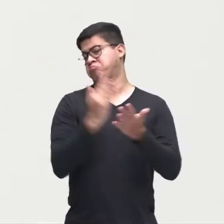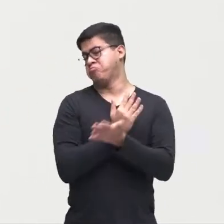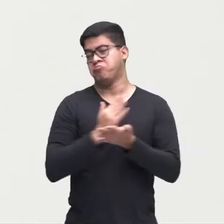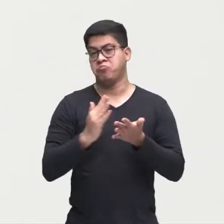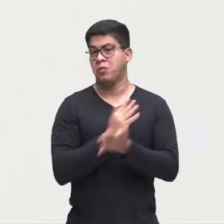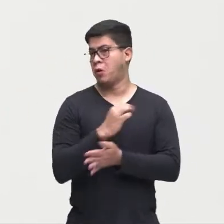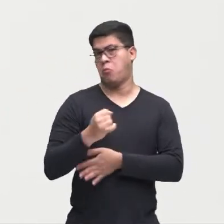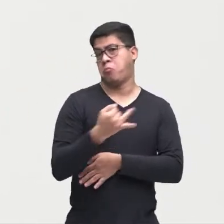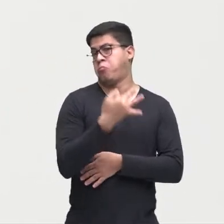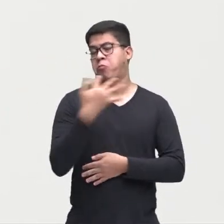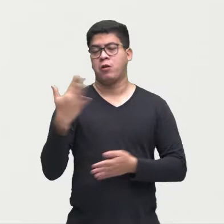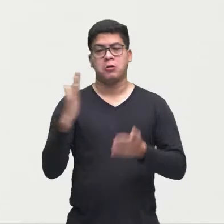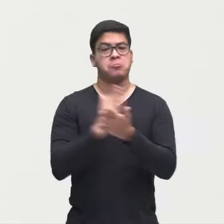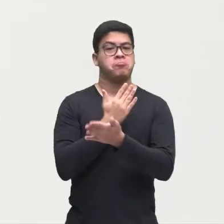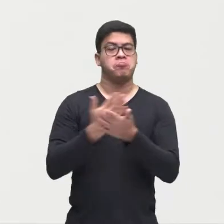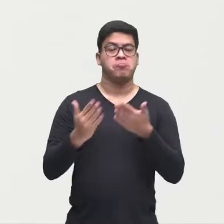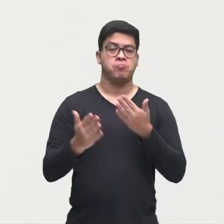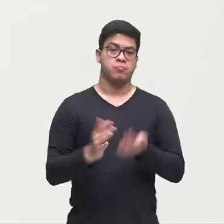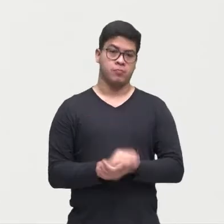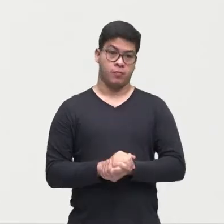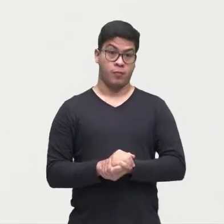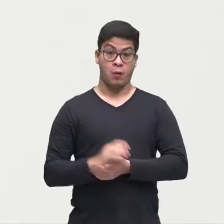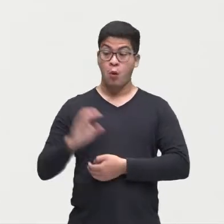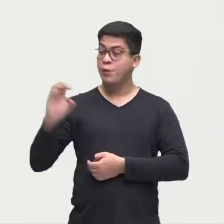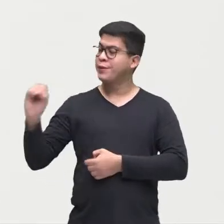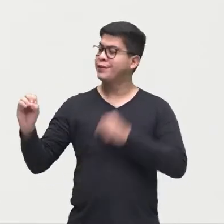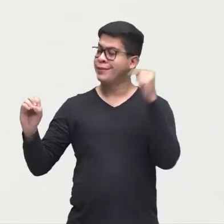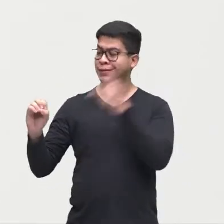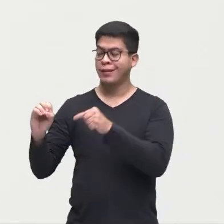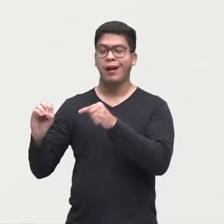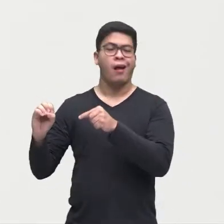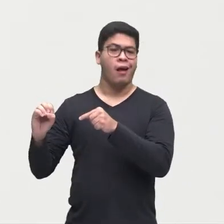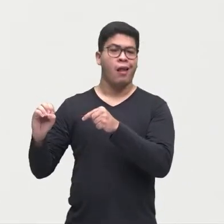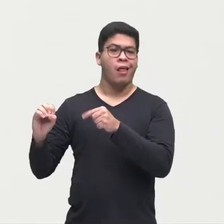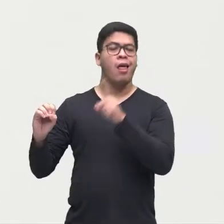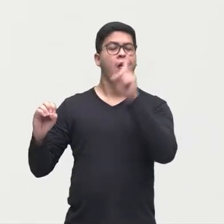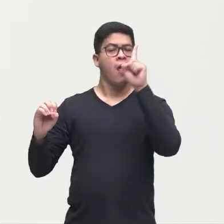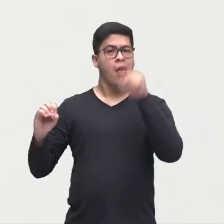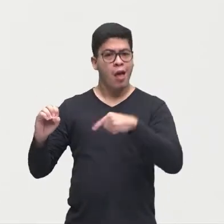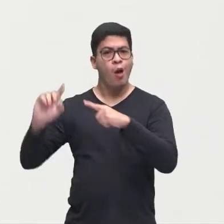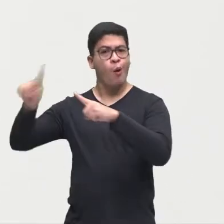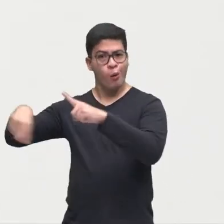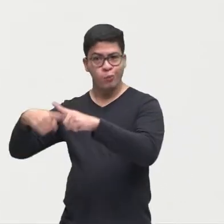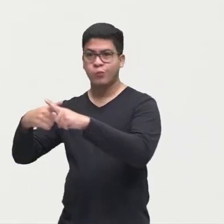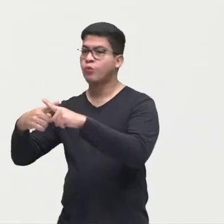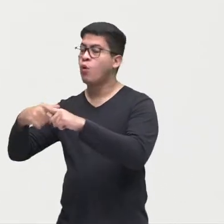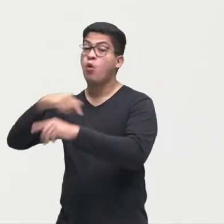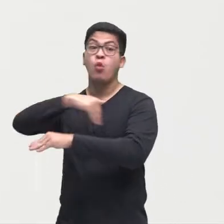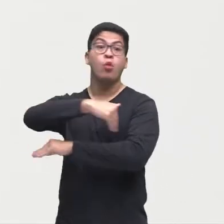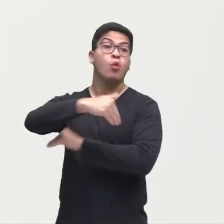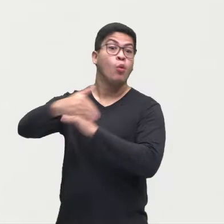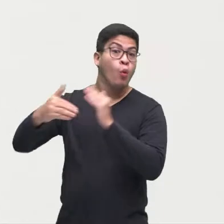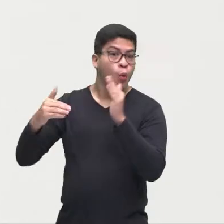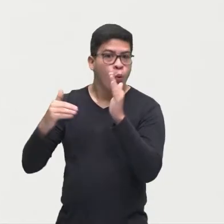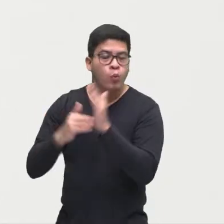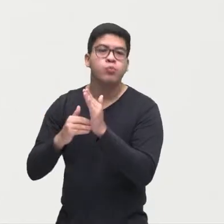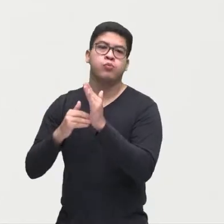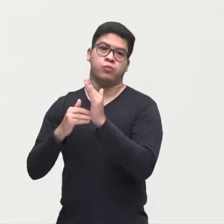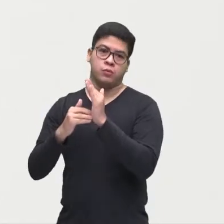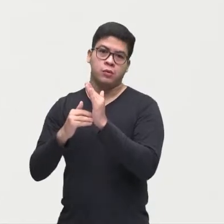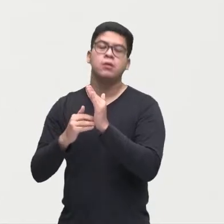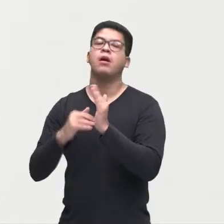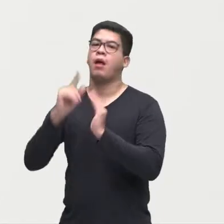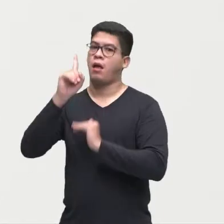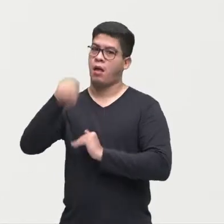Seja ele qual for, tá? O zero é considerado um múltiplo de todos os números, tá? Então,